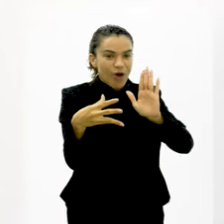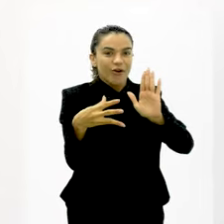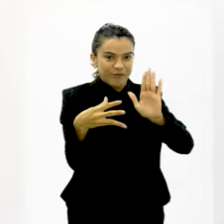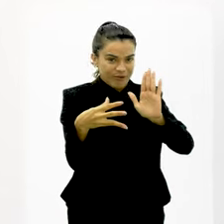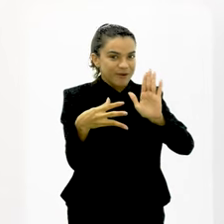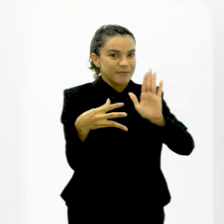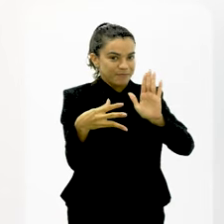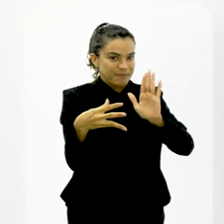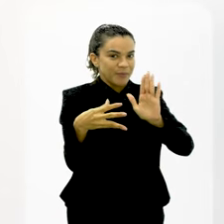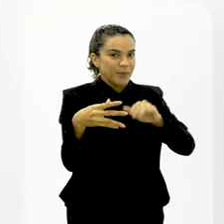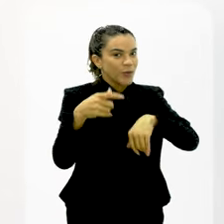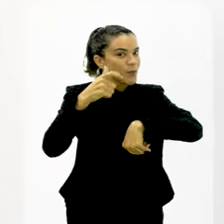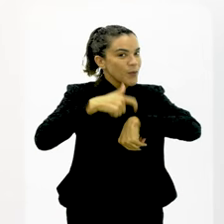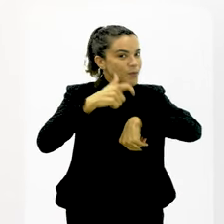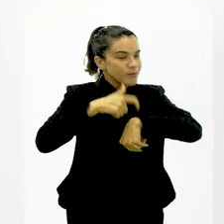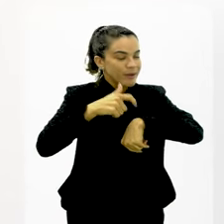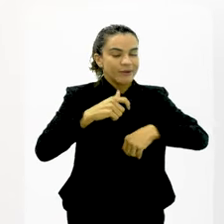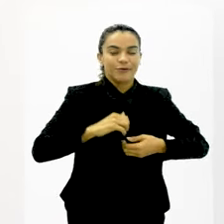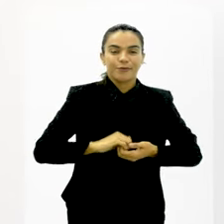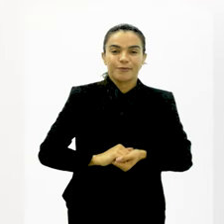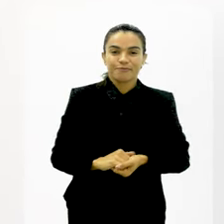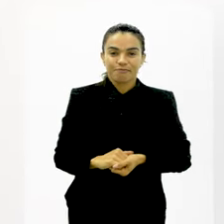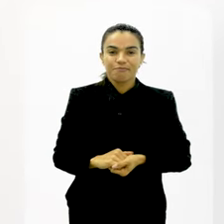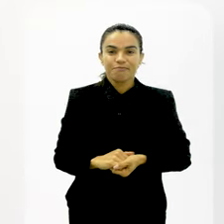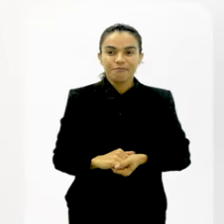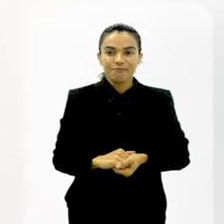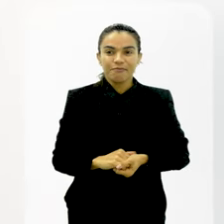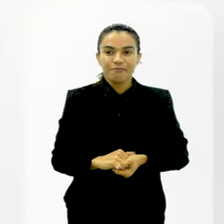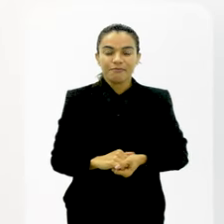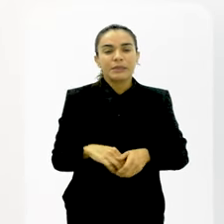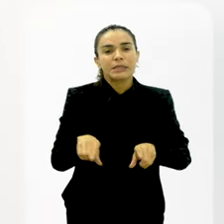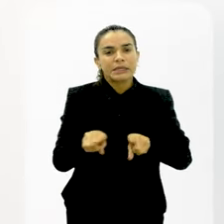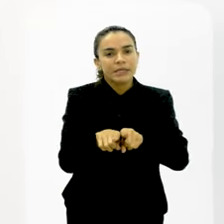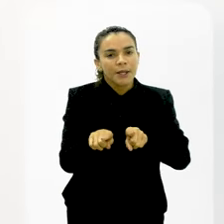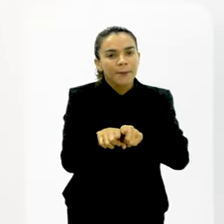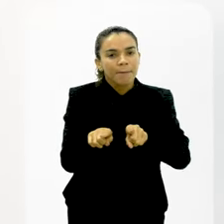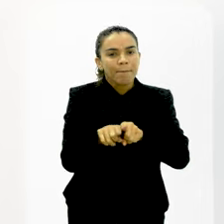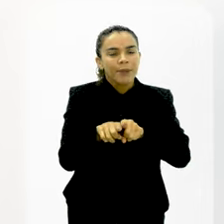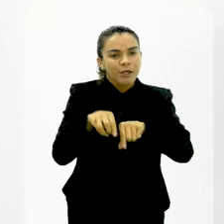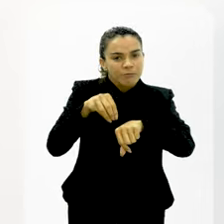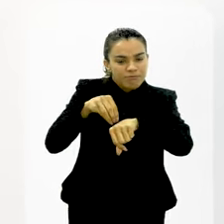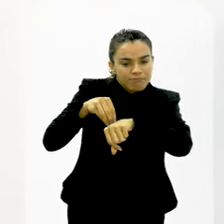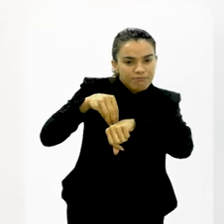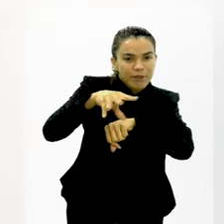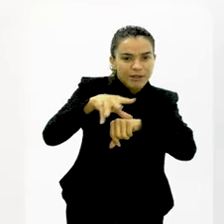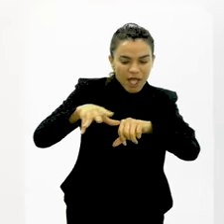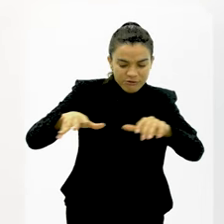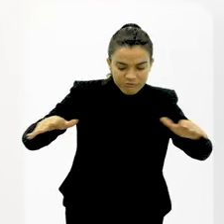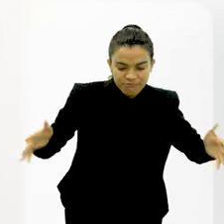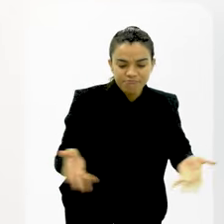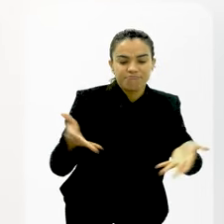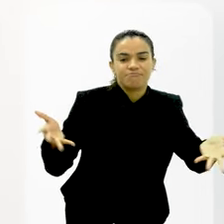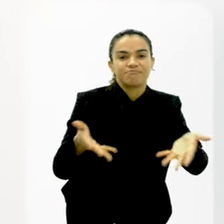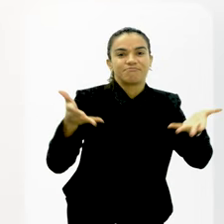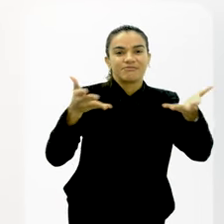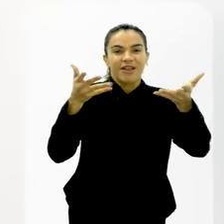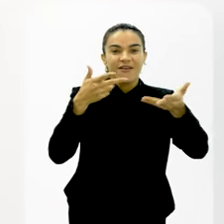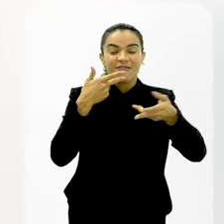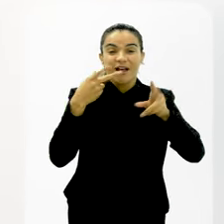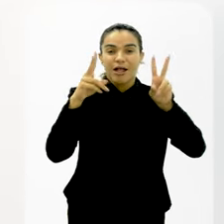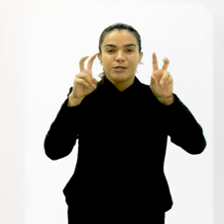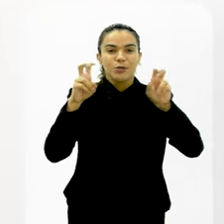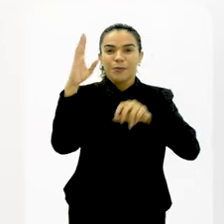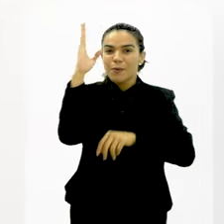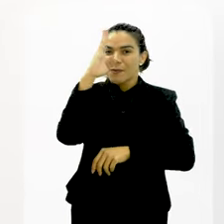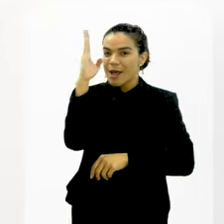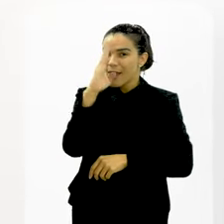atuais, né? Que possam dialogar com o público nesse momento. E enredos que tragam mensagens motivacionais. Eu gosto muito